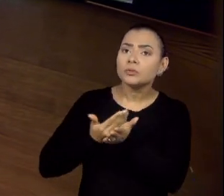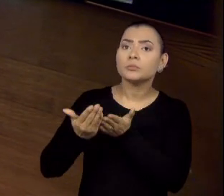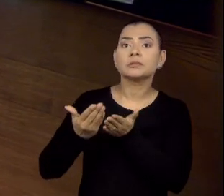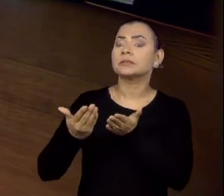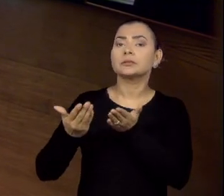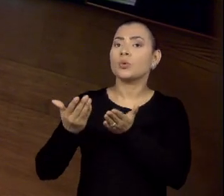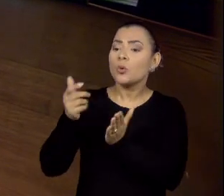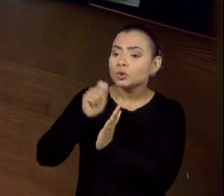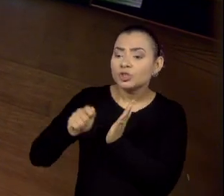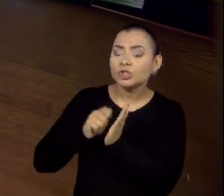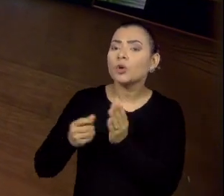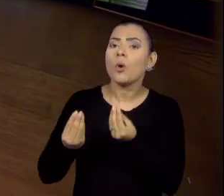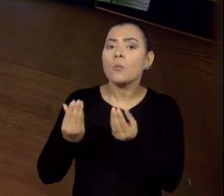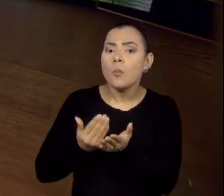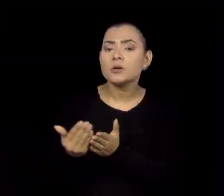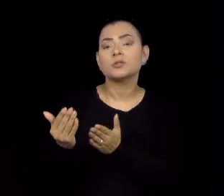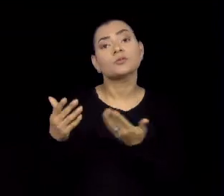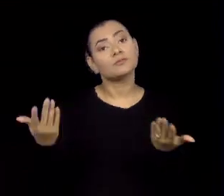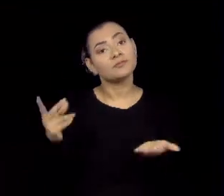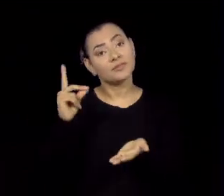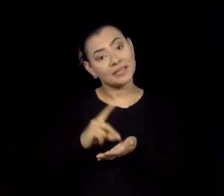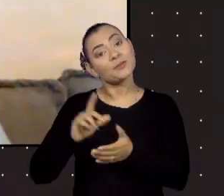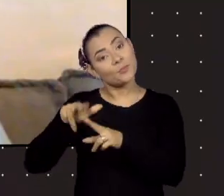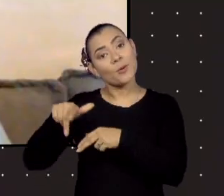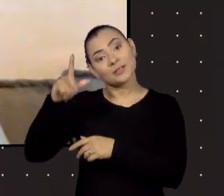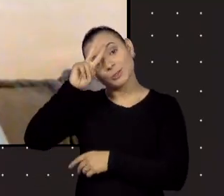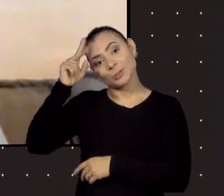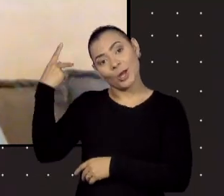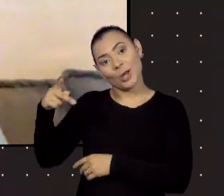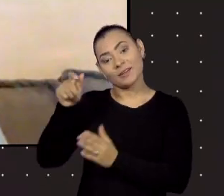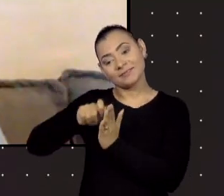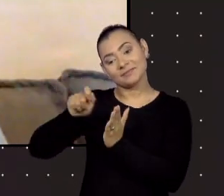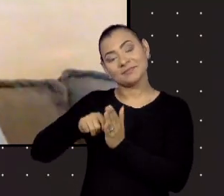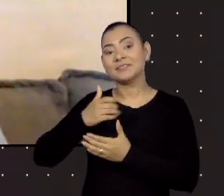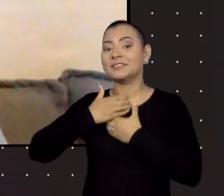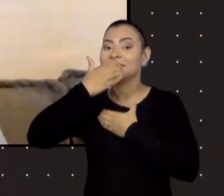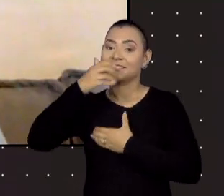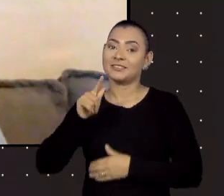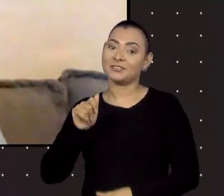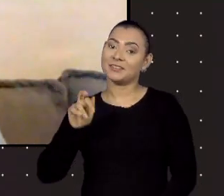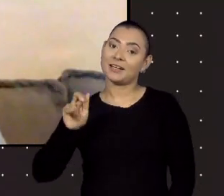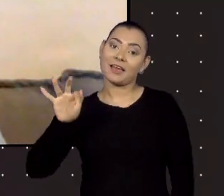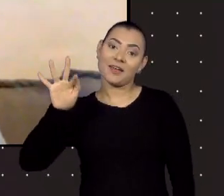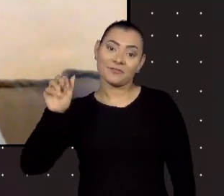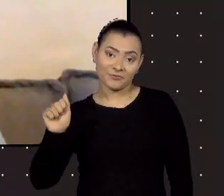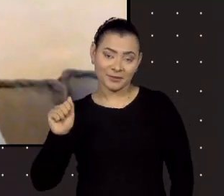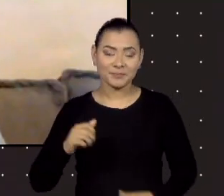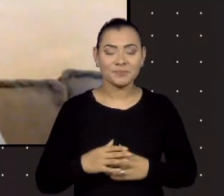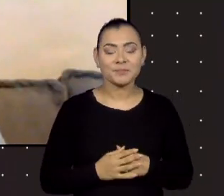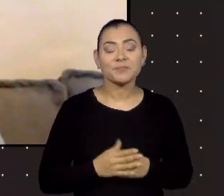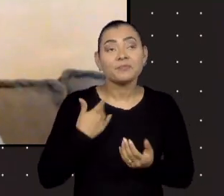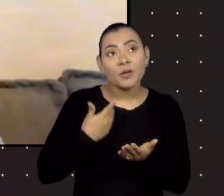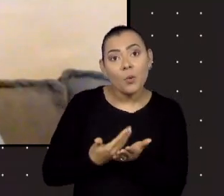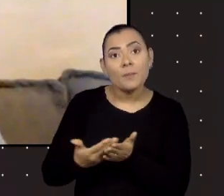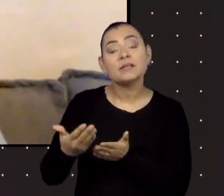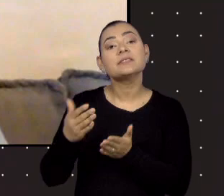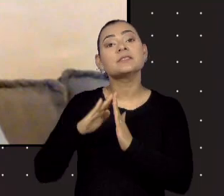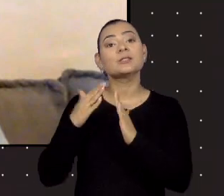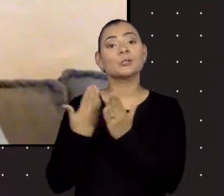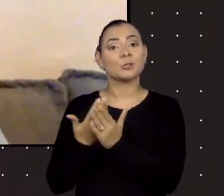tornou escritor, eu falo por causa da girafa. Porque em Araraquara, onde eu nasci, eu comecei numa